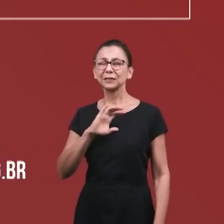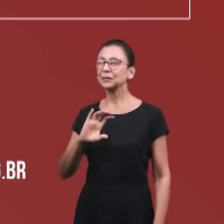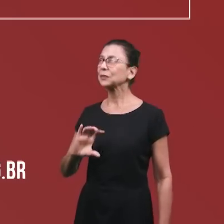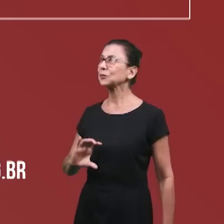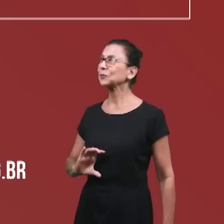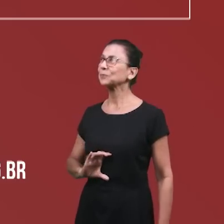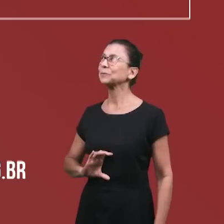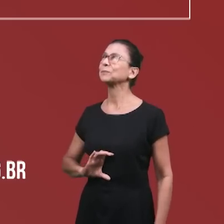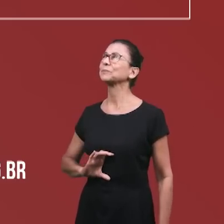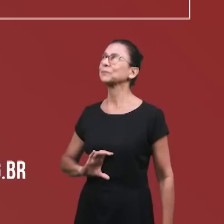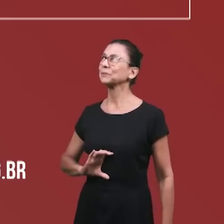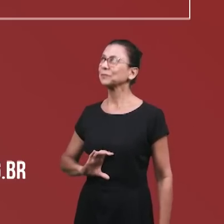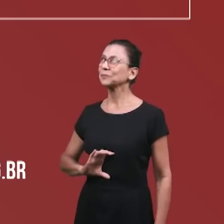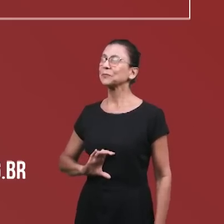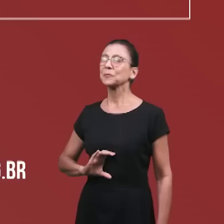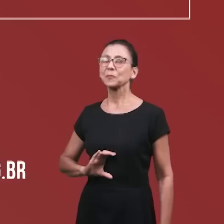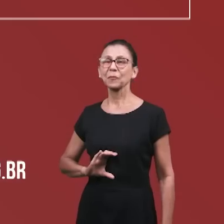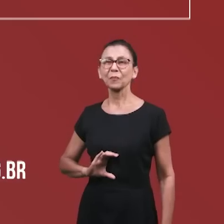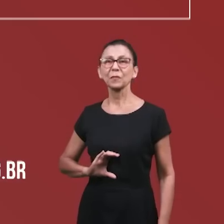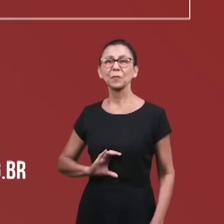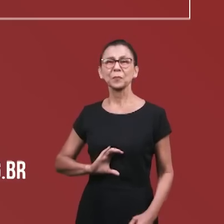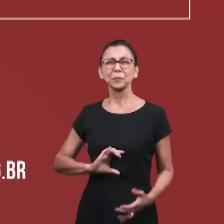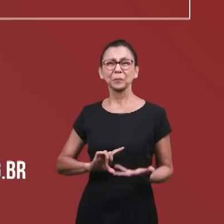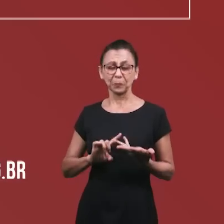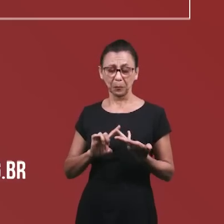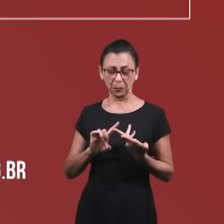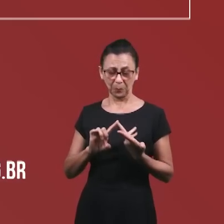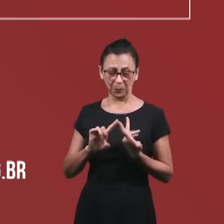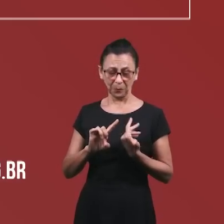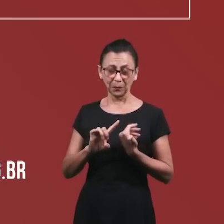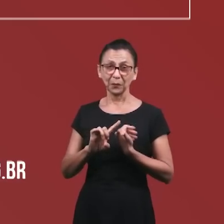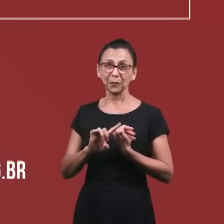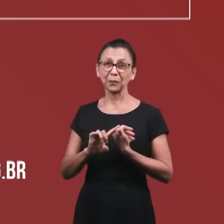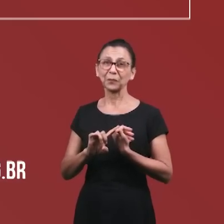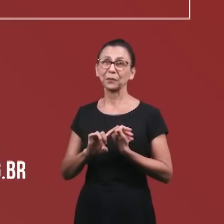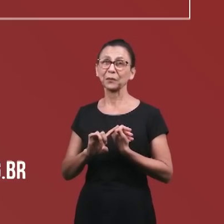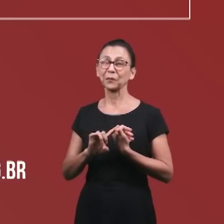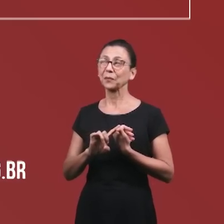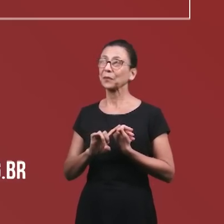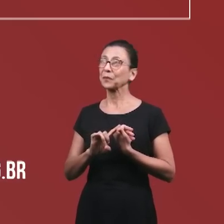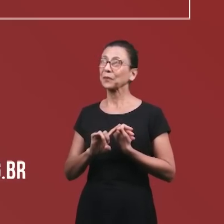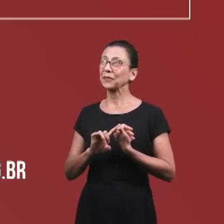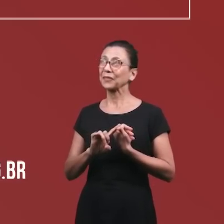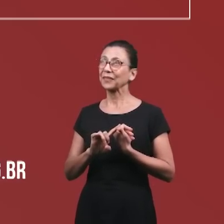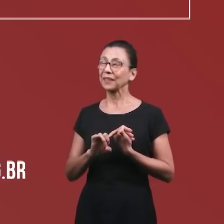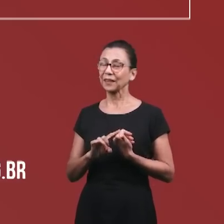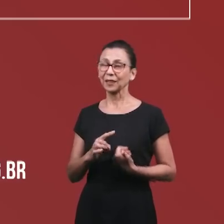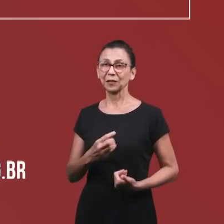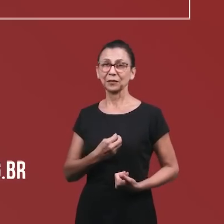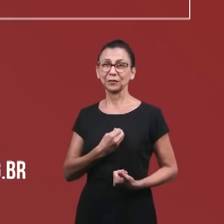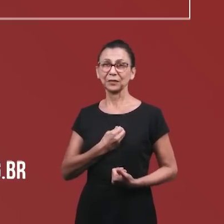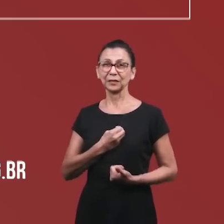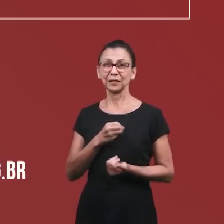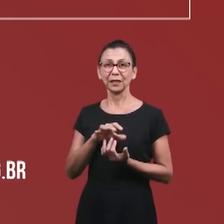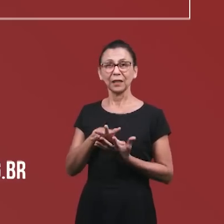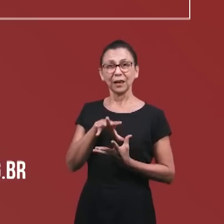Senhor. Cante aleluia ao Senhor. Cante aleluia ao Senhor.